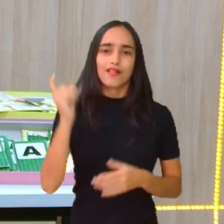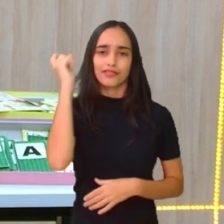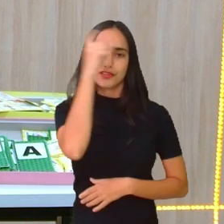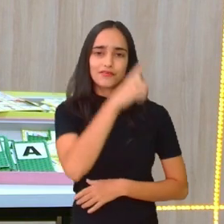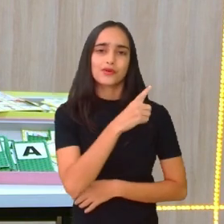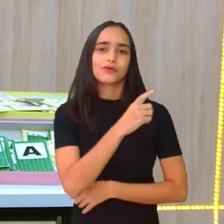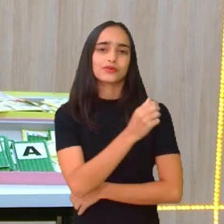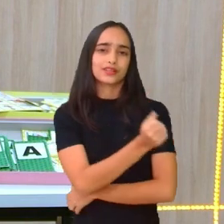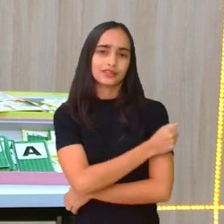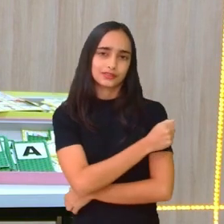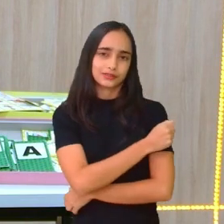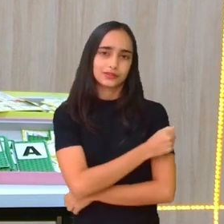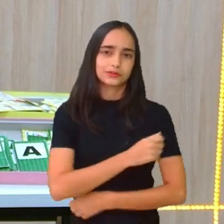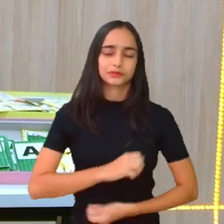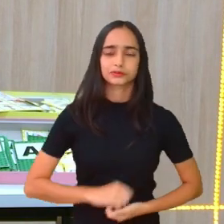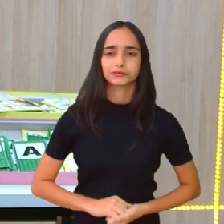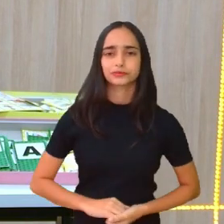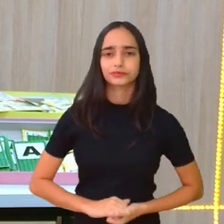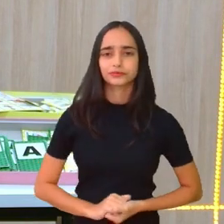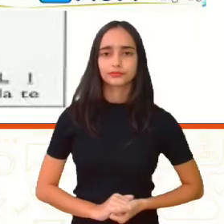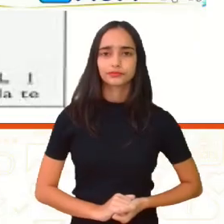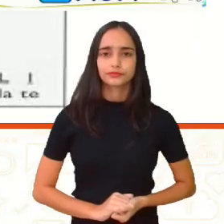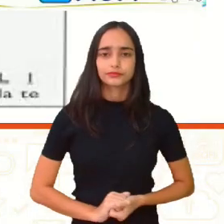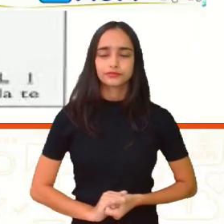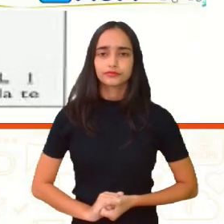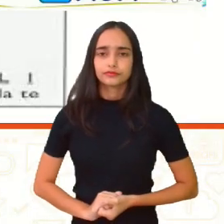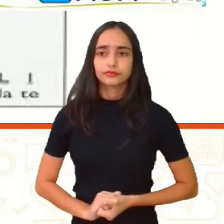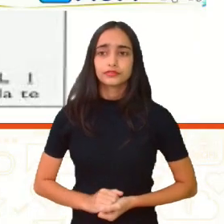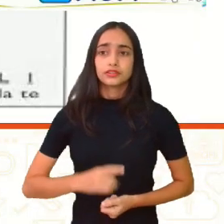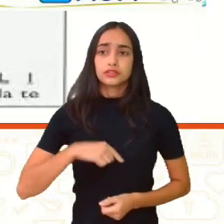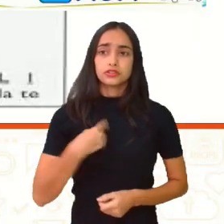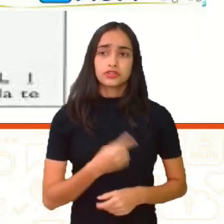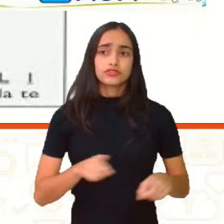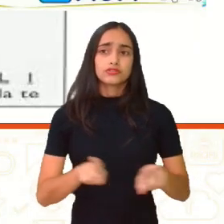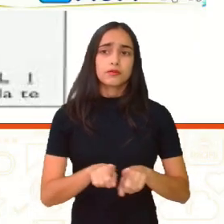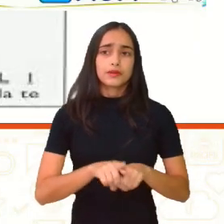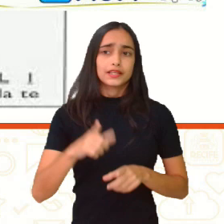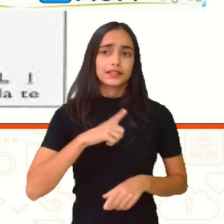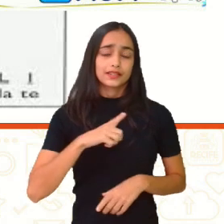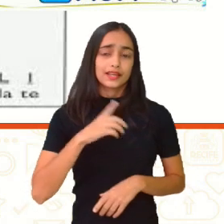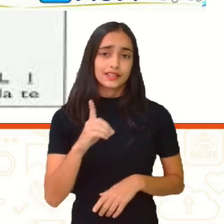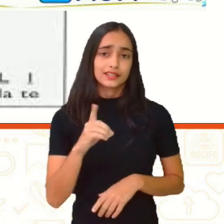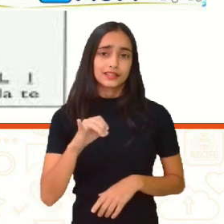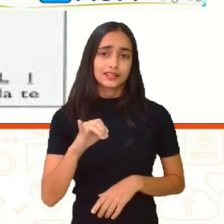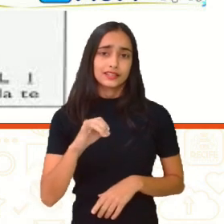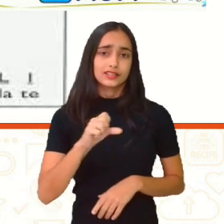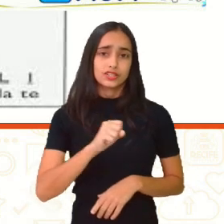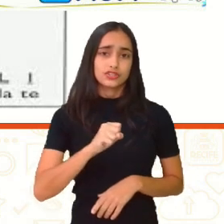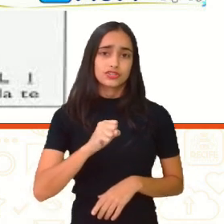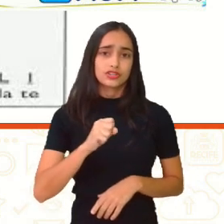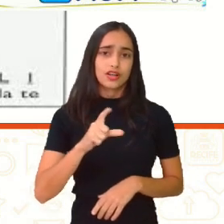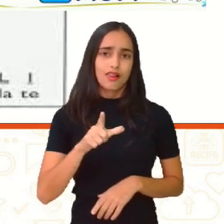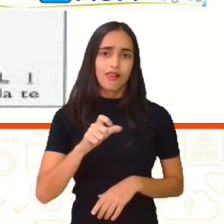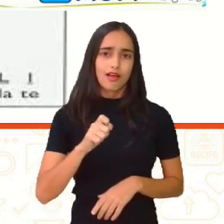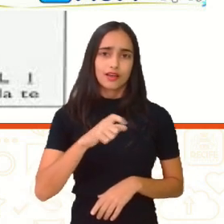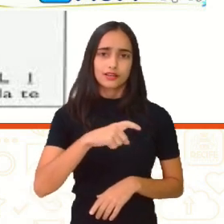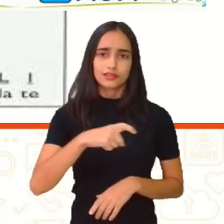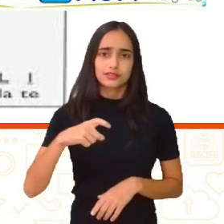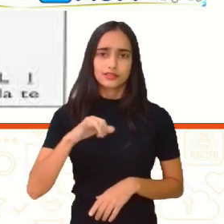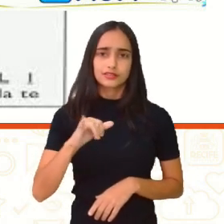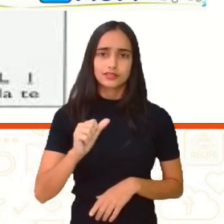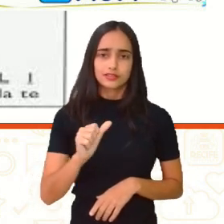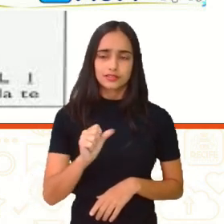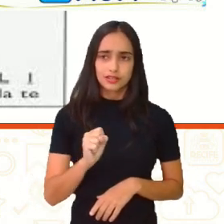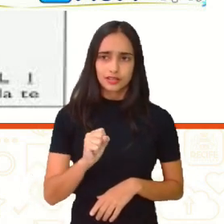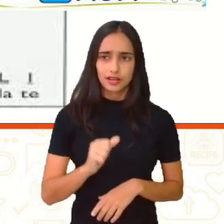estudante com dislexia. A gente tem a dislexia mista, né, ou viso-auditiva. E aí a gente está